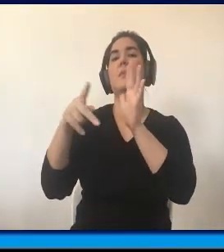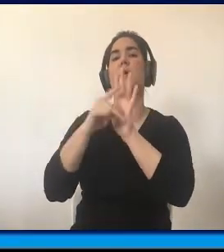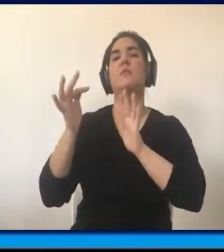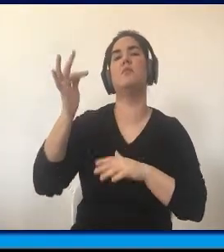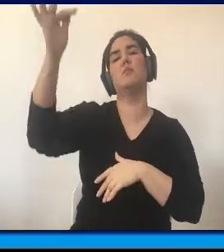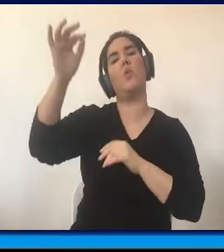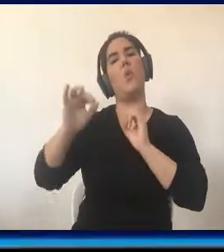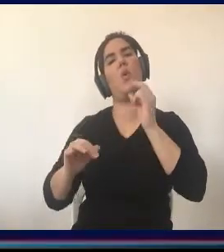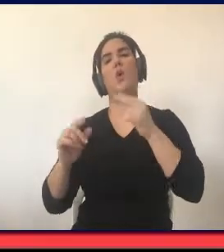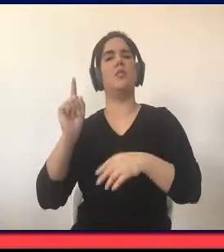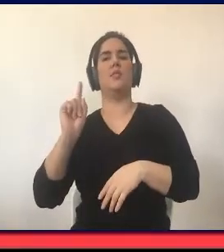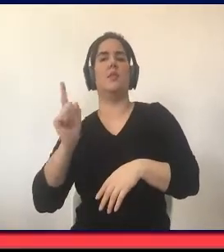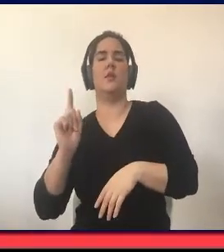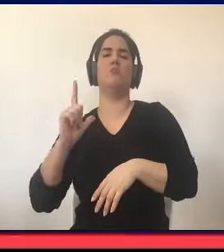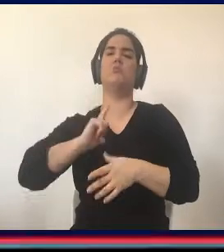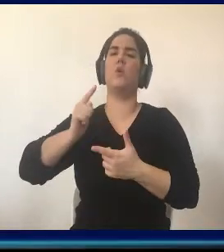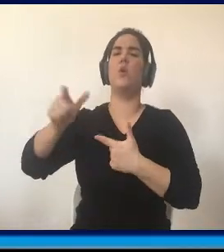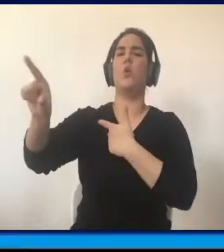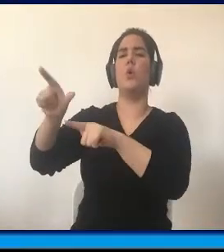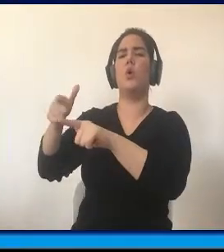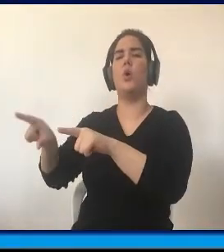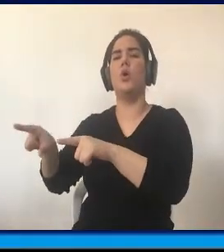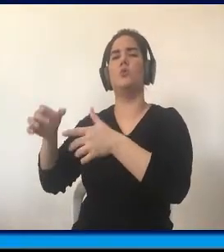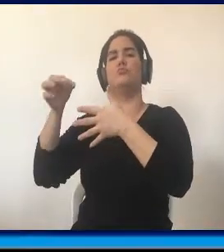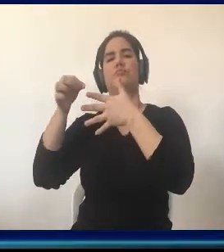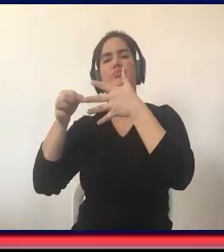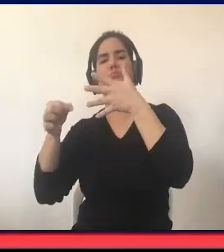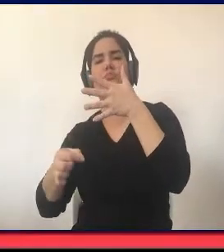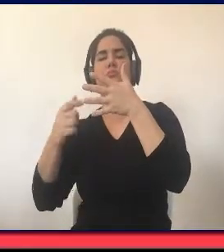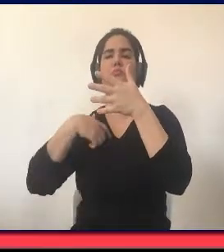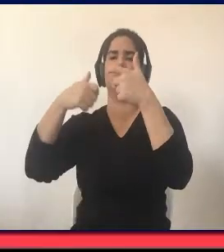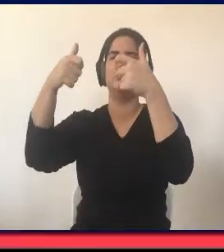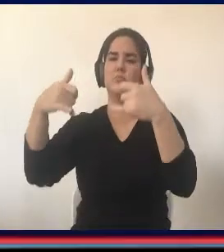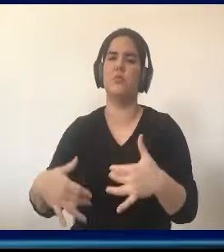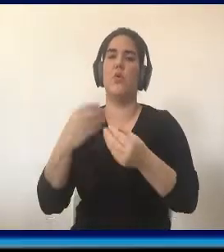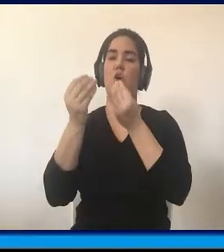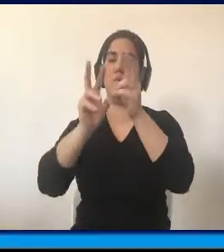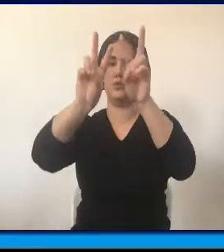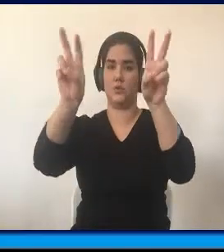outras coisas, outros pontos que a gente deve levar em conta quando se fala em recriação do futuro.